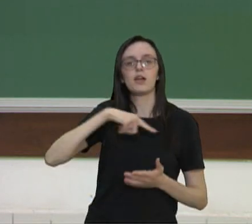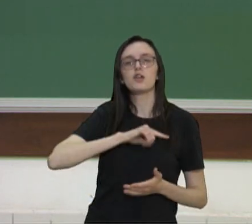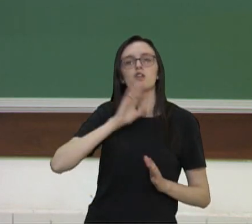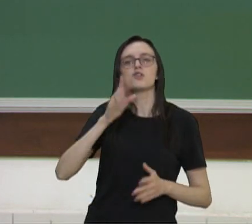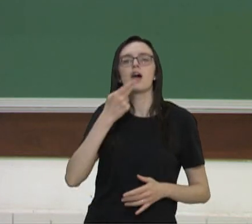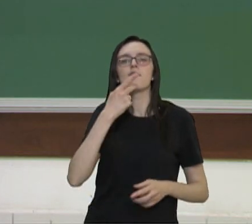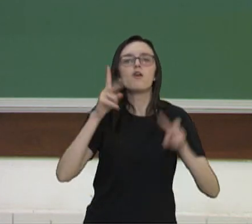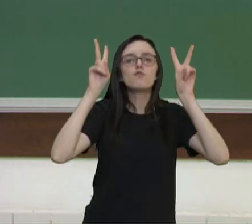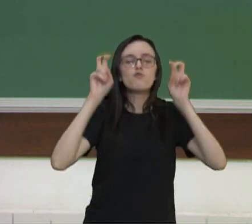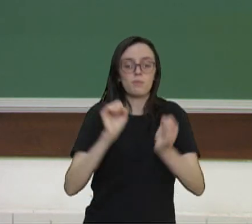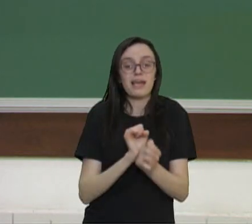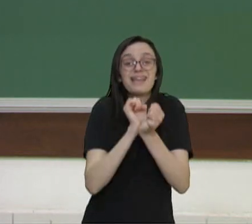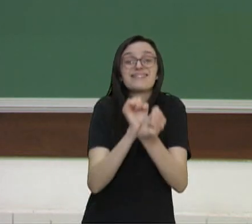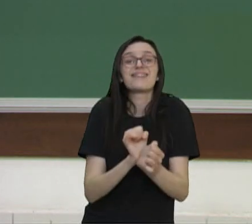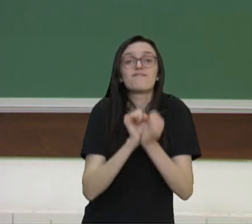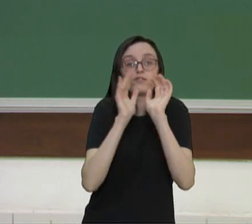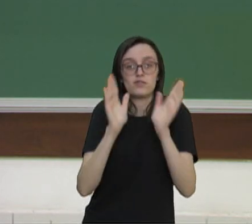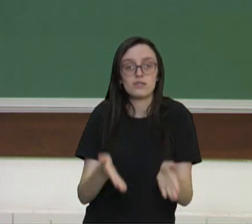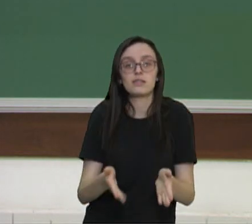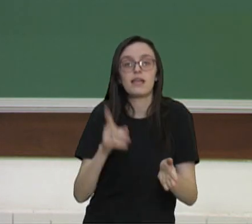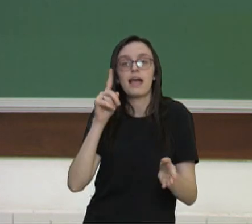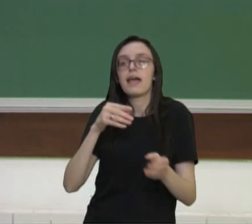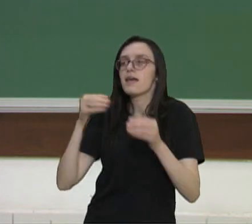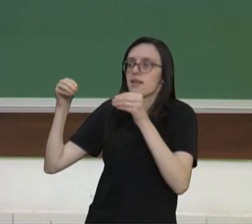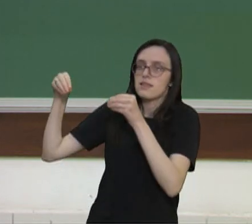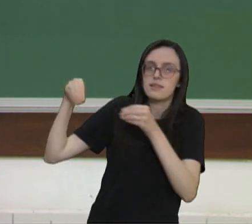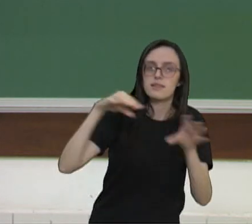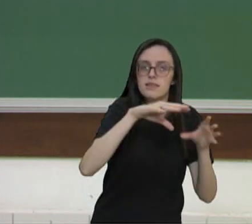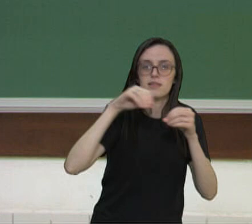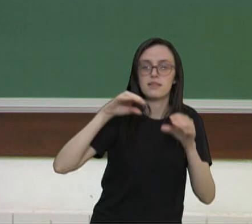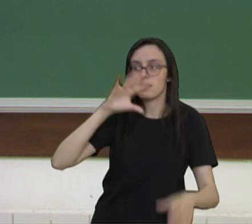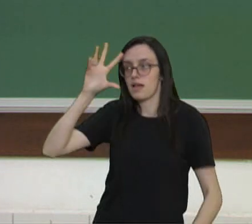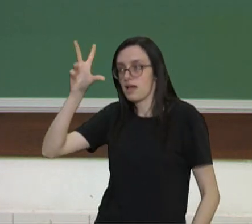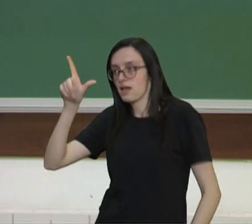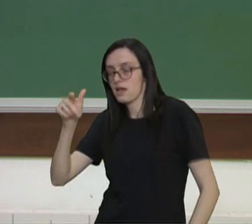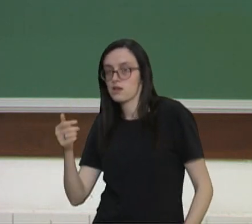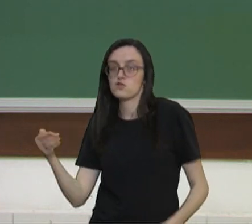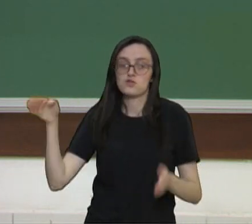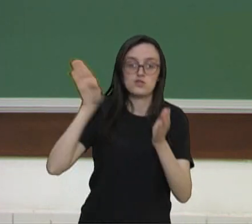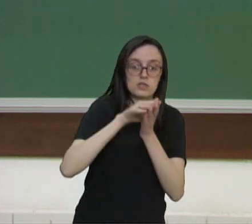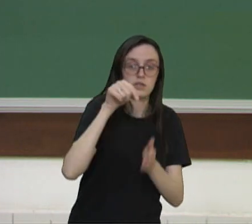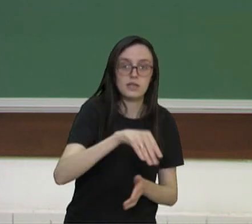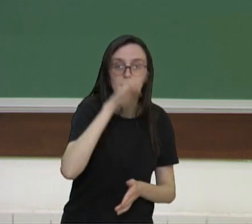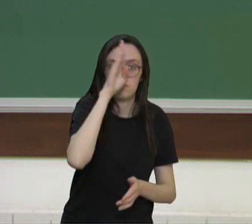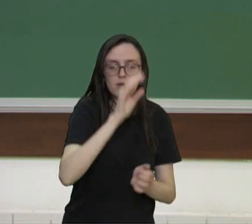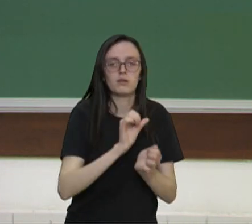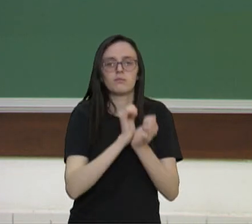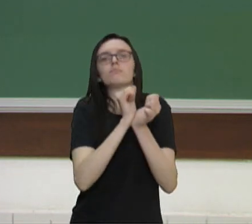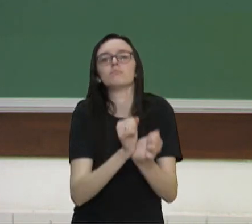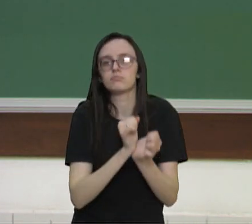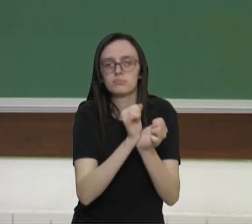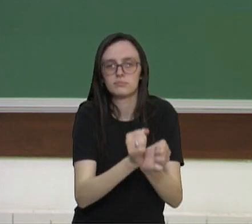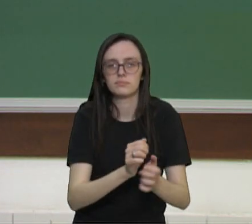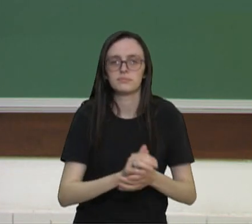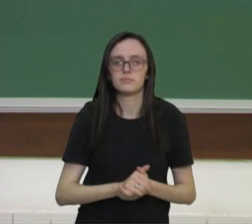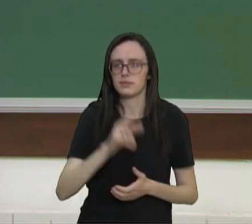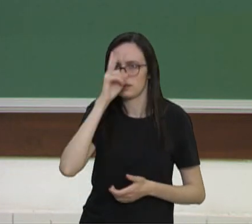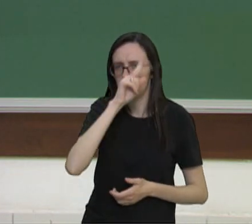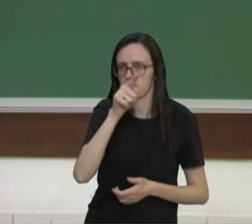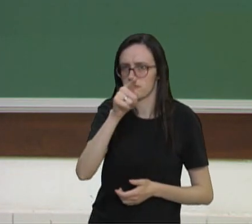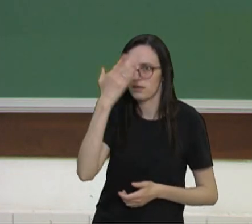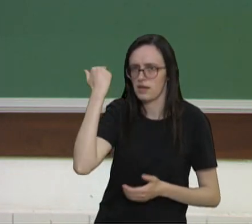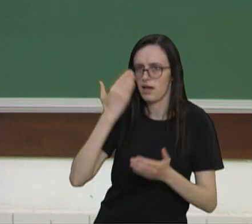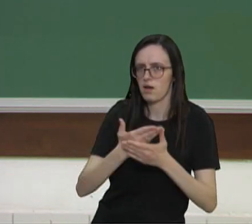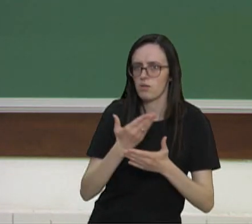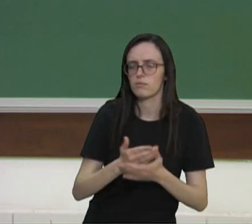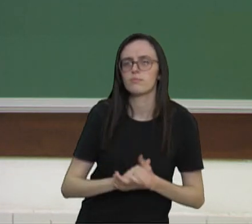sobre escravidão, sobre trazer esses africanos para o Brasil onde eles foram escravizados aqui. Lembra disso da última